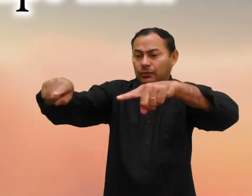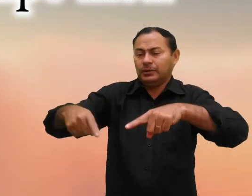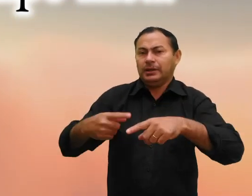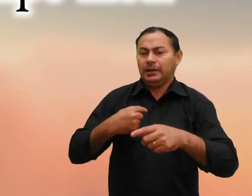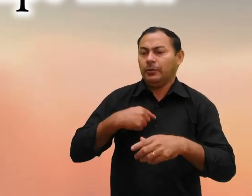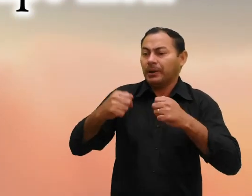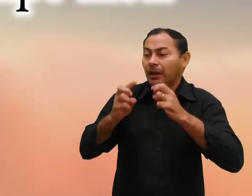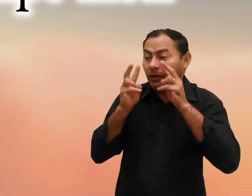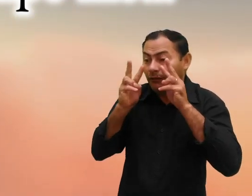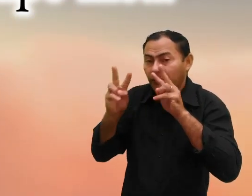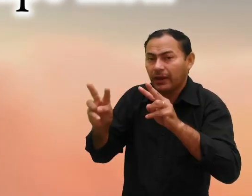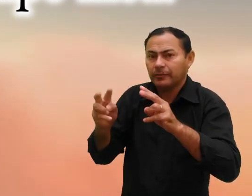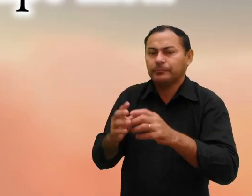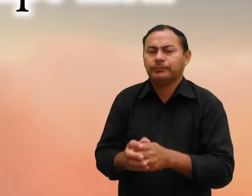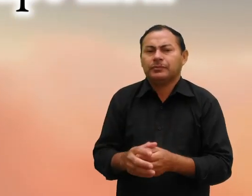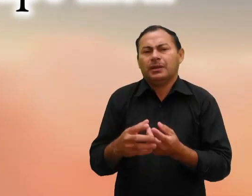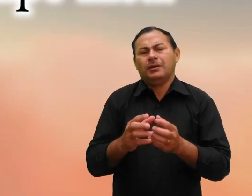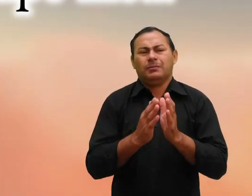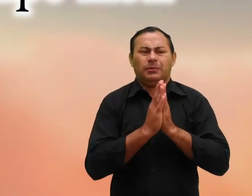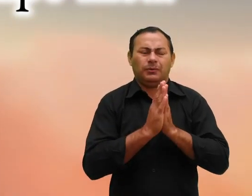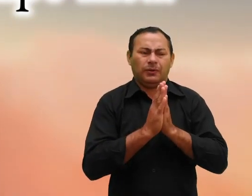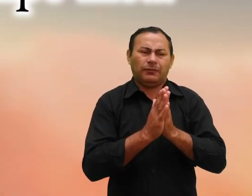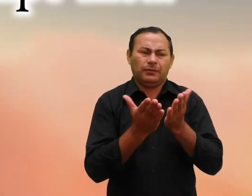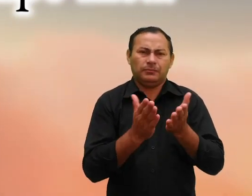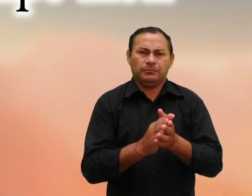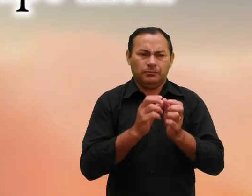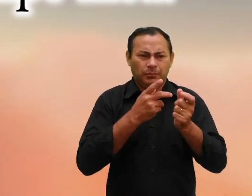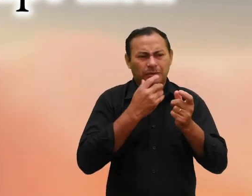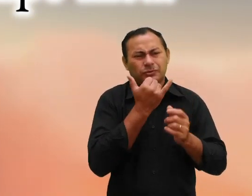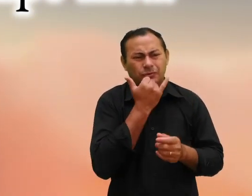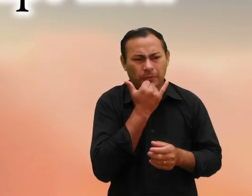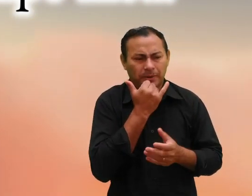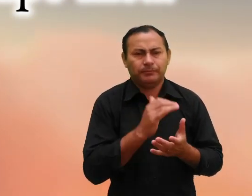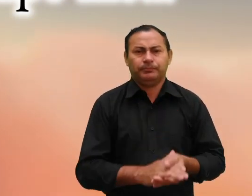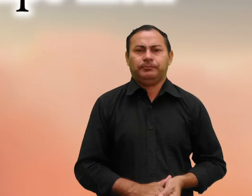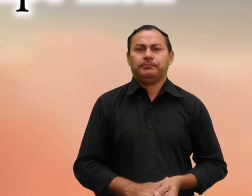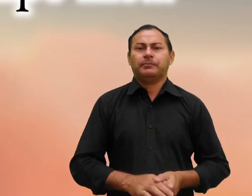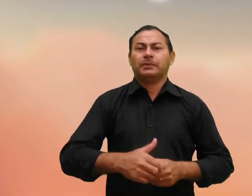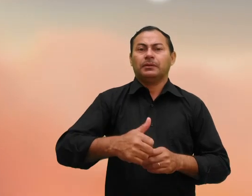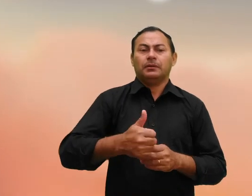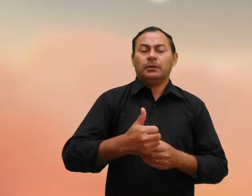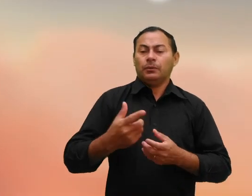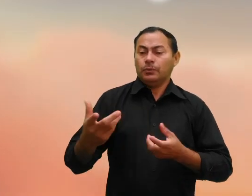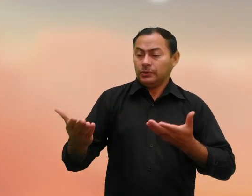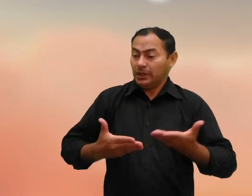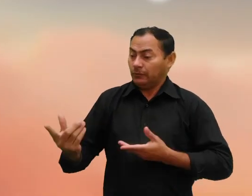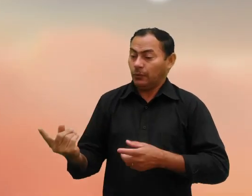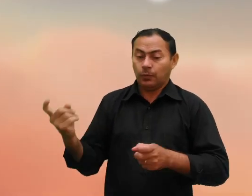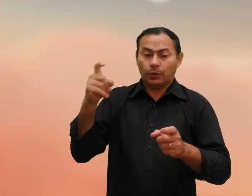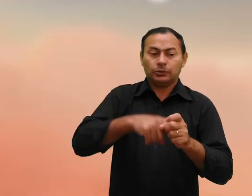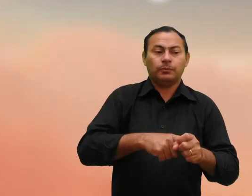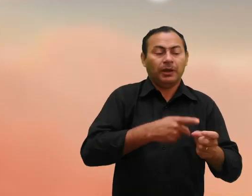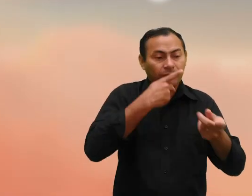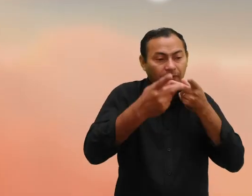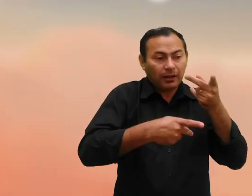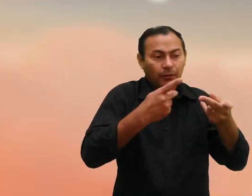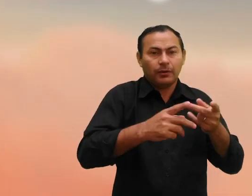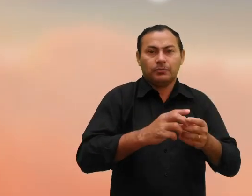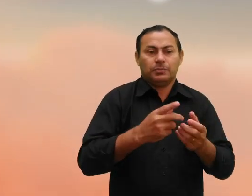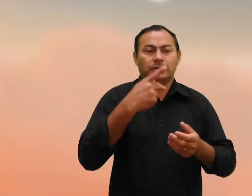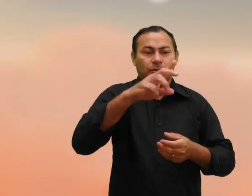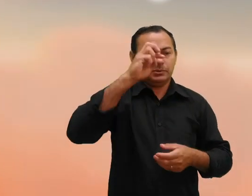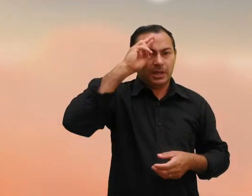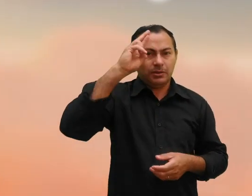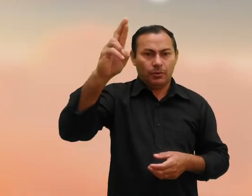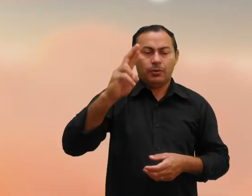e preciso ir vê-la. Por favor, você poderia me desculpar? O servo voltou e relatou